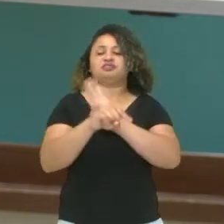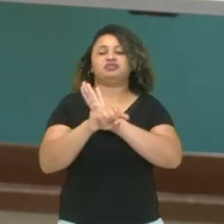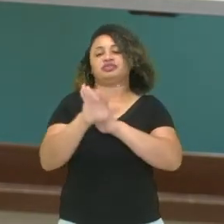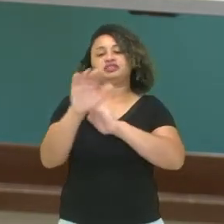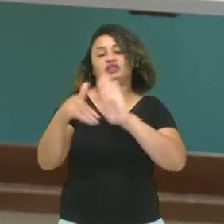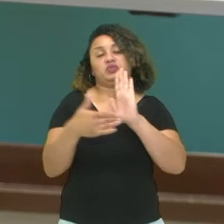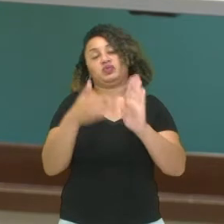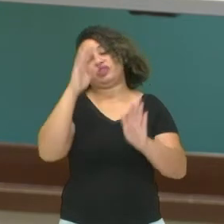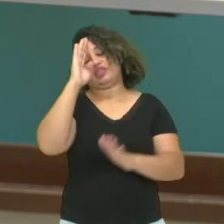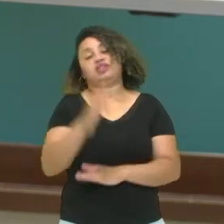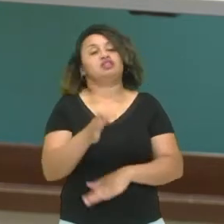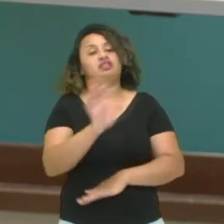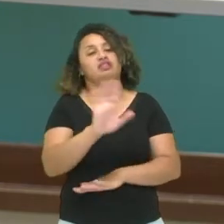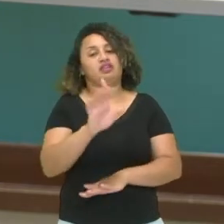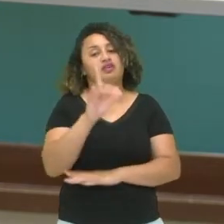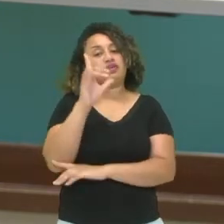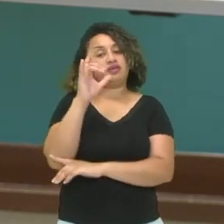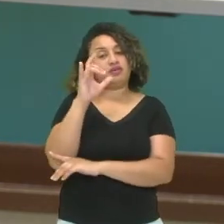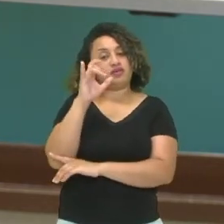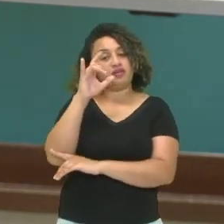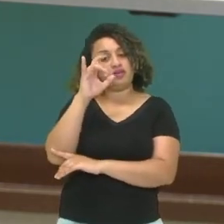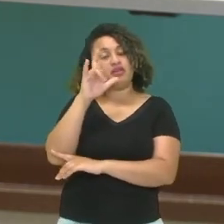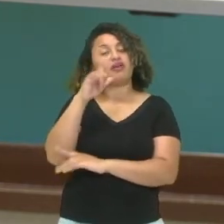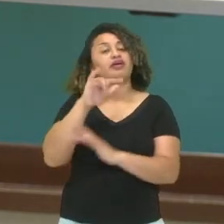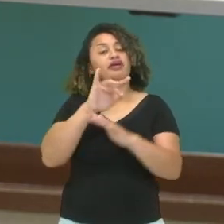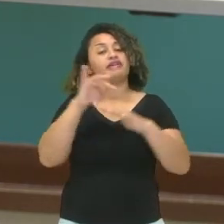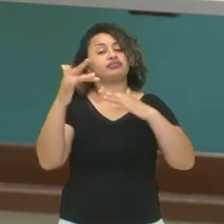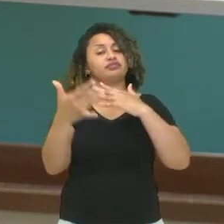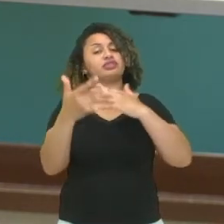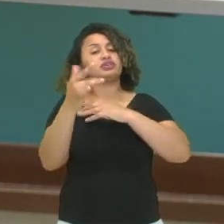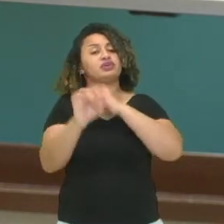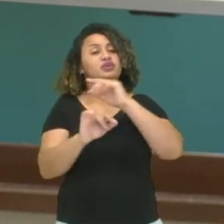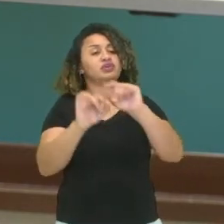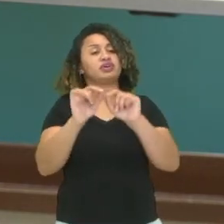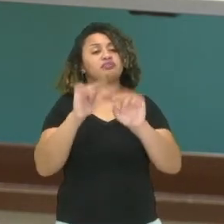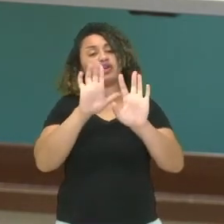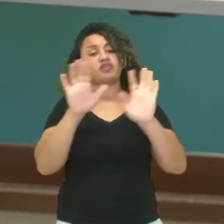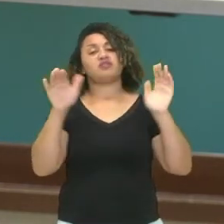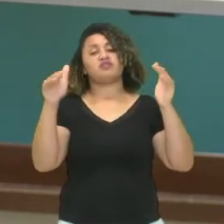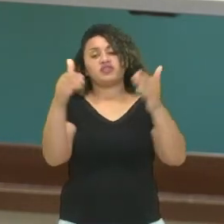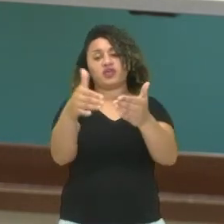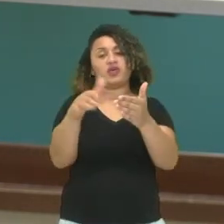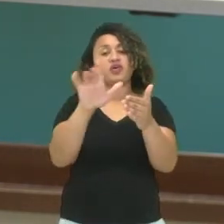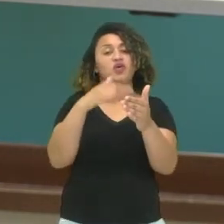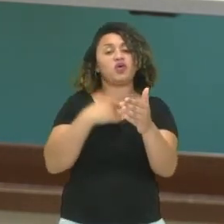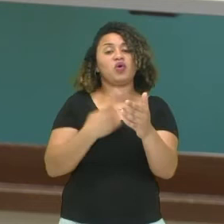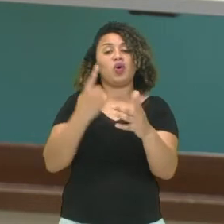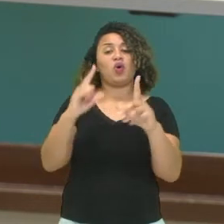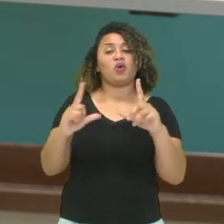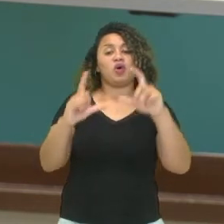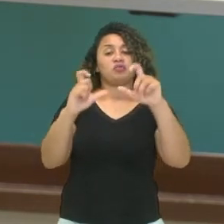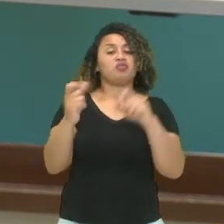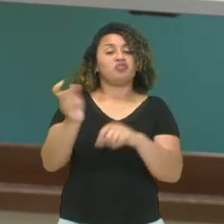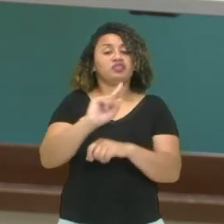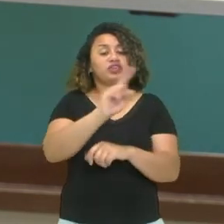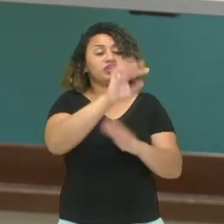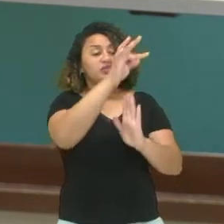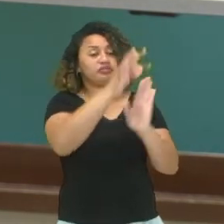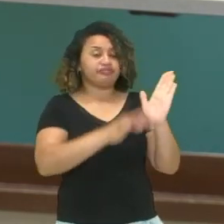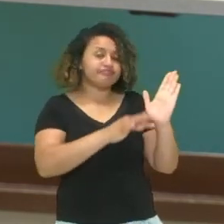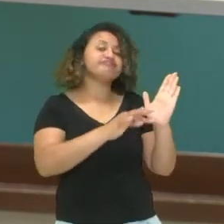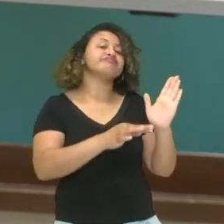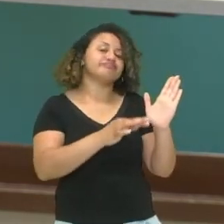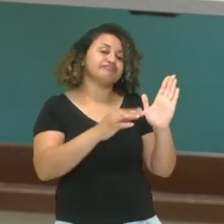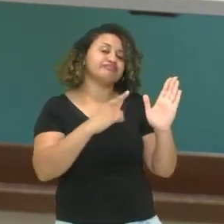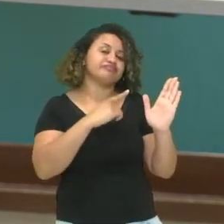né? Instagram é uma rede social onde ela está mais focada numa foto e não num texto, né? Como no caso